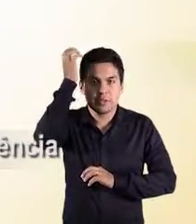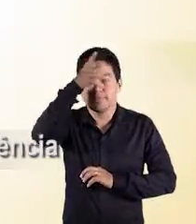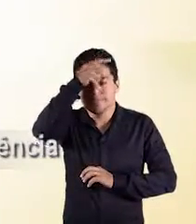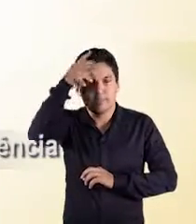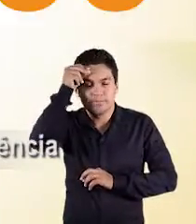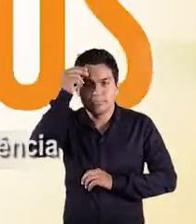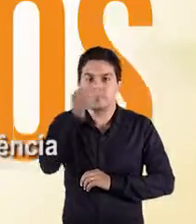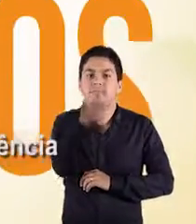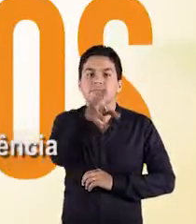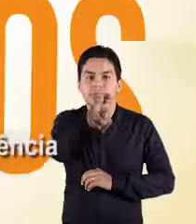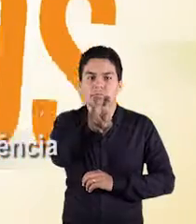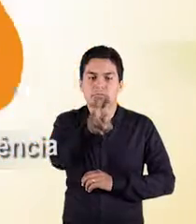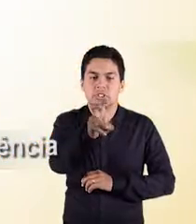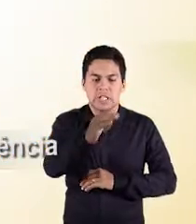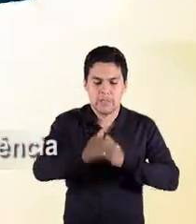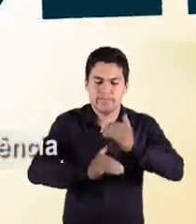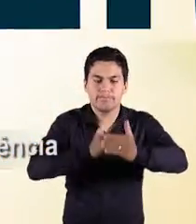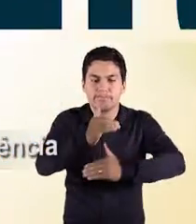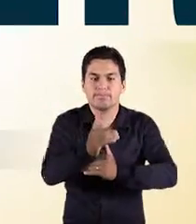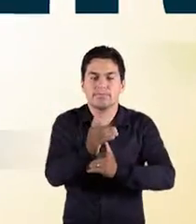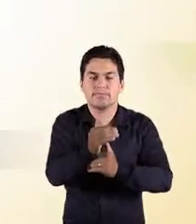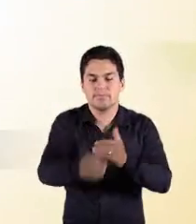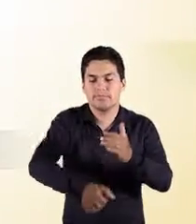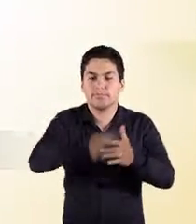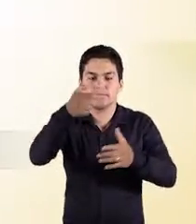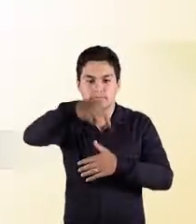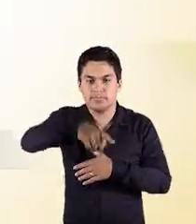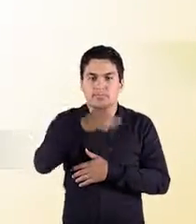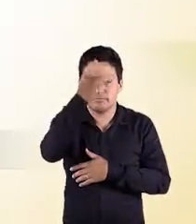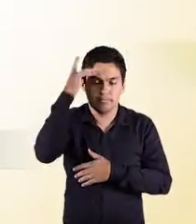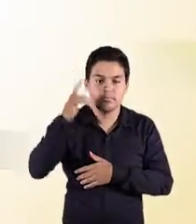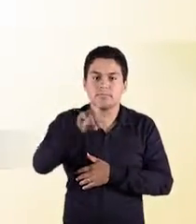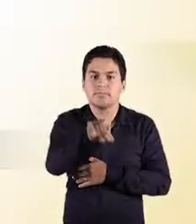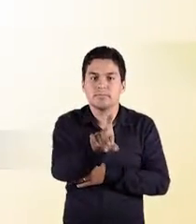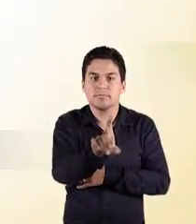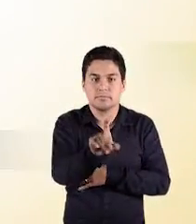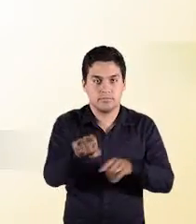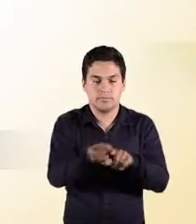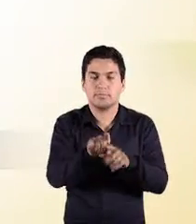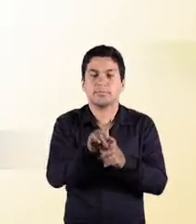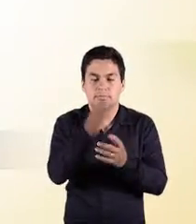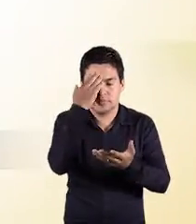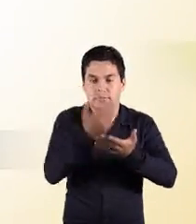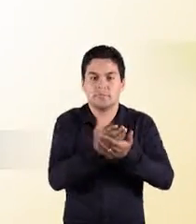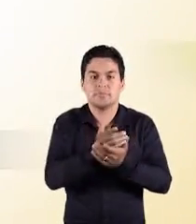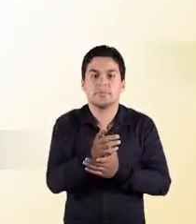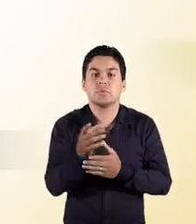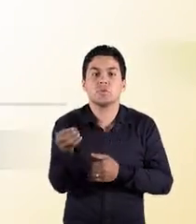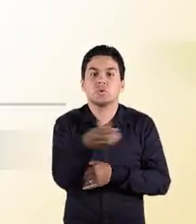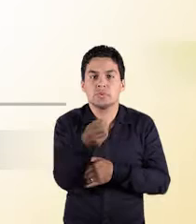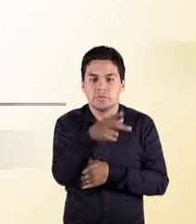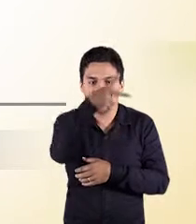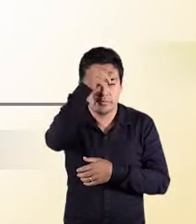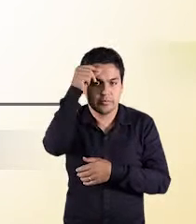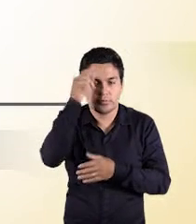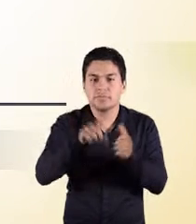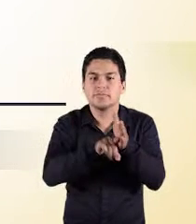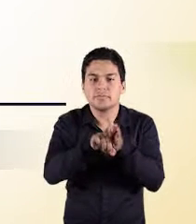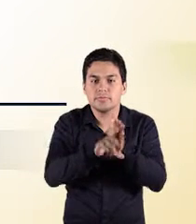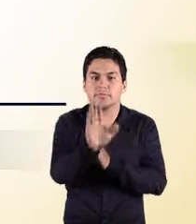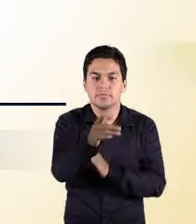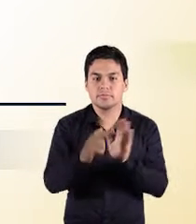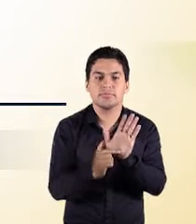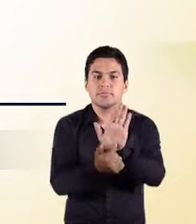candidato, Renato Câmara 15, tem conquistado a preferência da população e vai ser o próximo prefeito de Dourados. Pesquisas